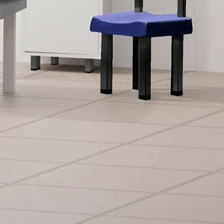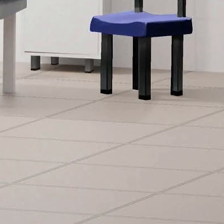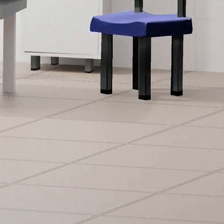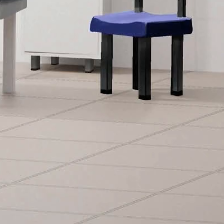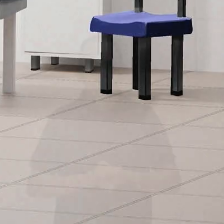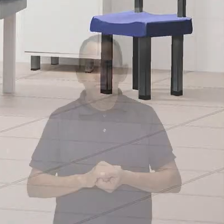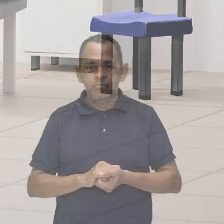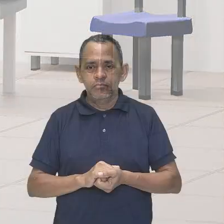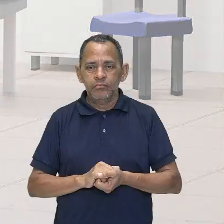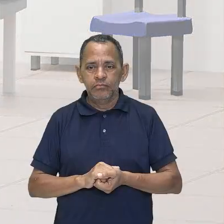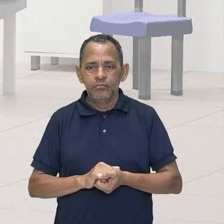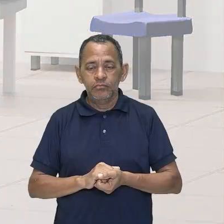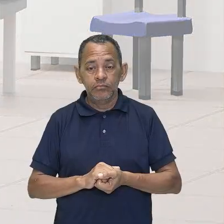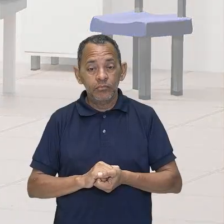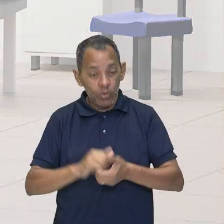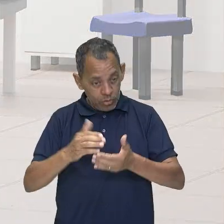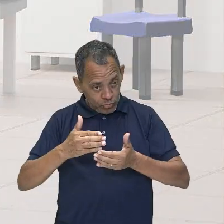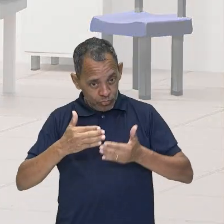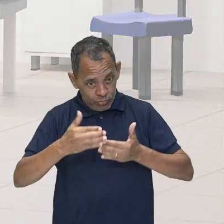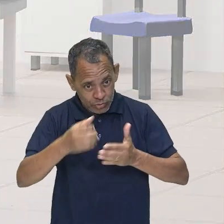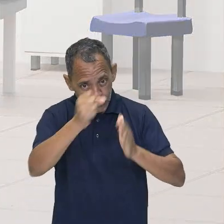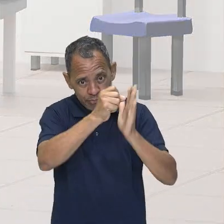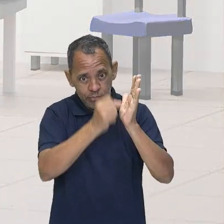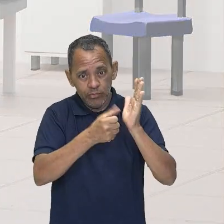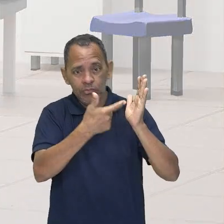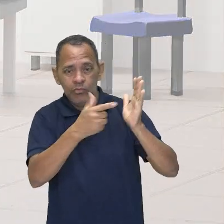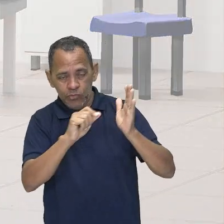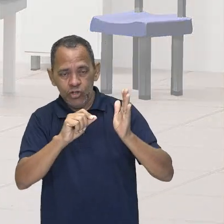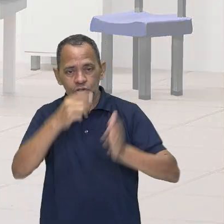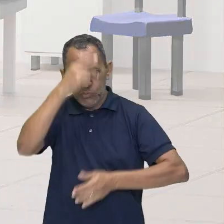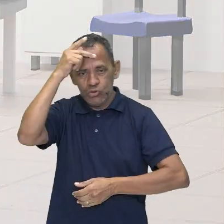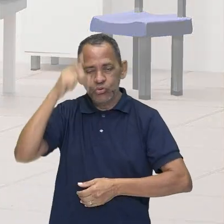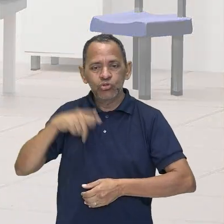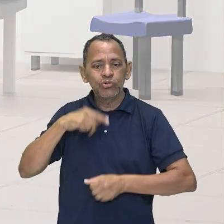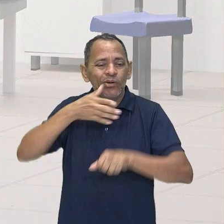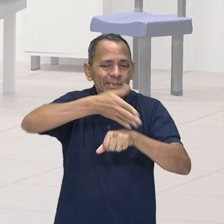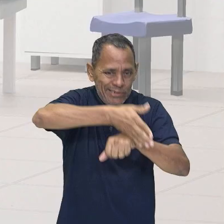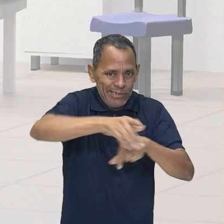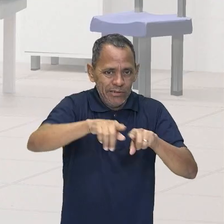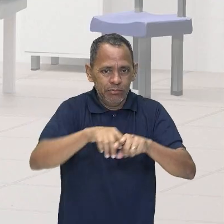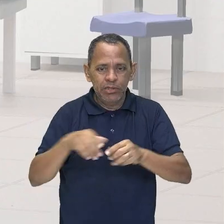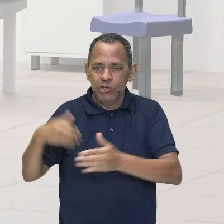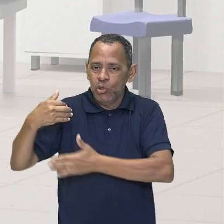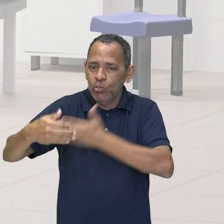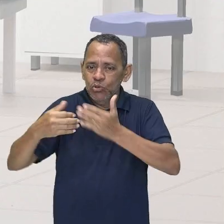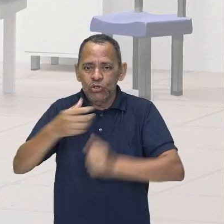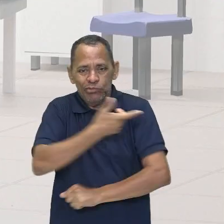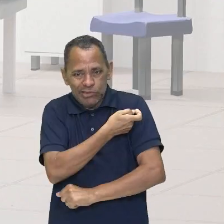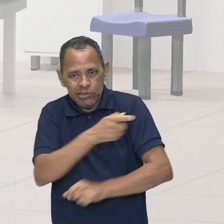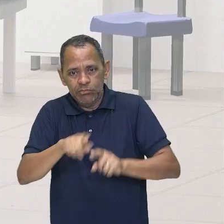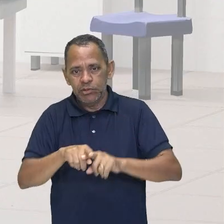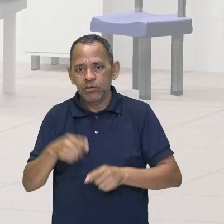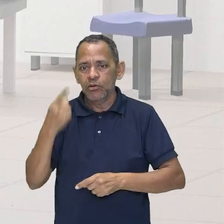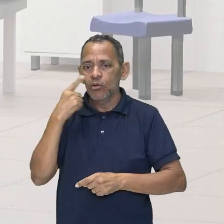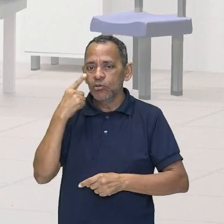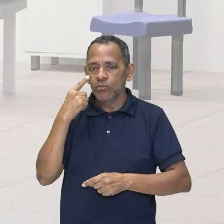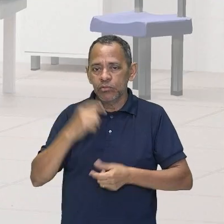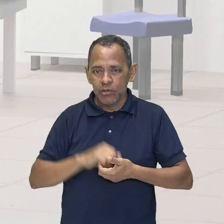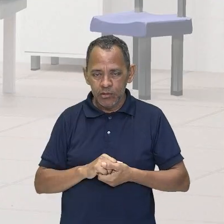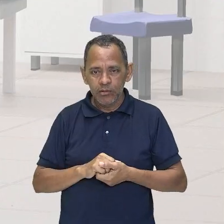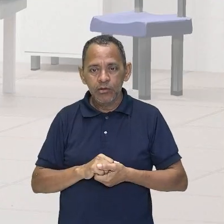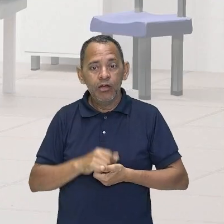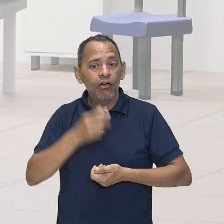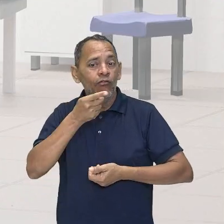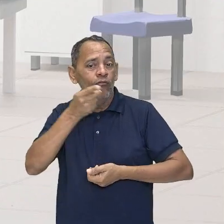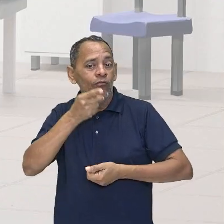começou a ter acesso a esse processo de vacinação. Entretanto, nós vamos observar que, por uma fala da professora Michele